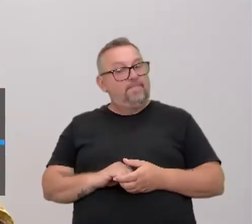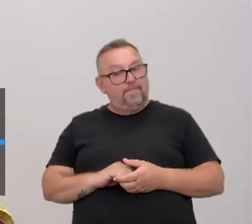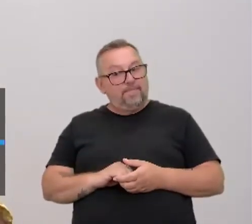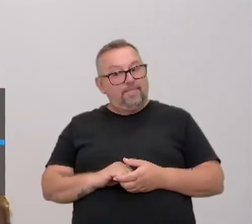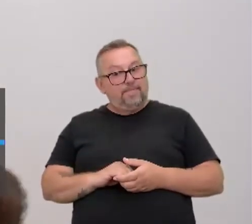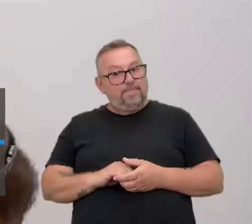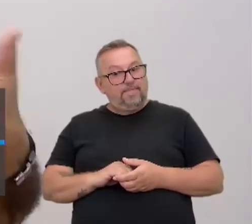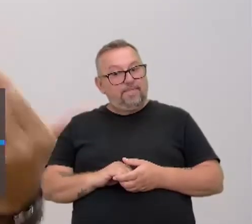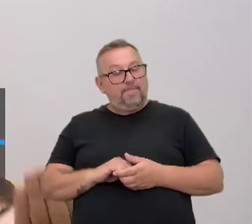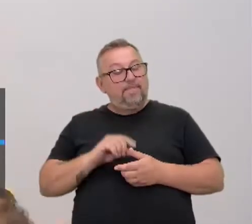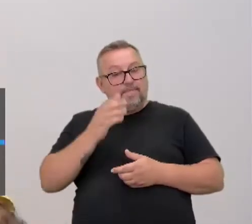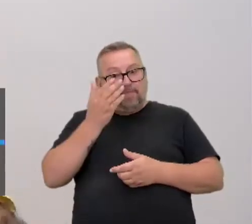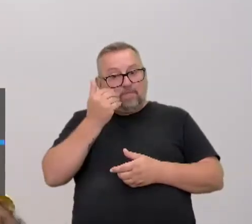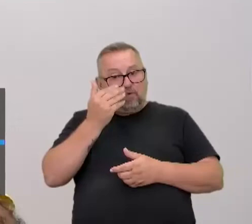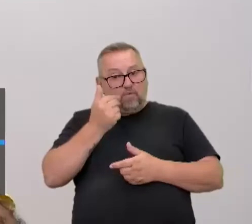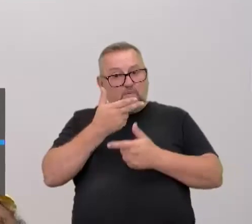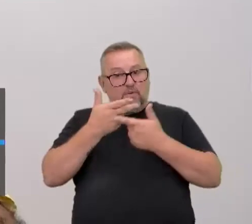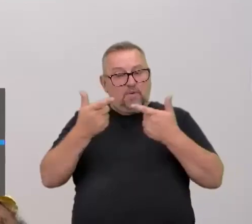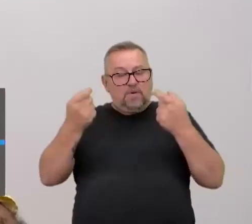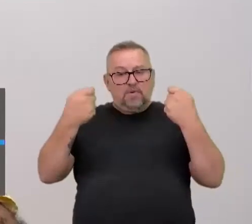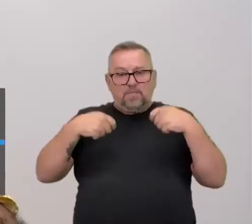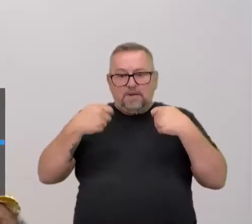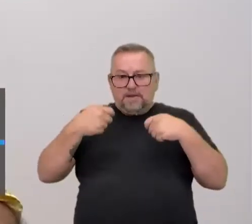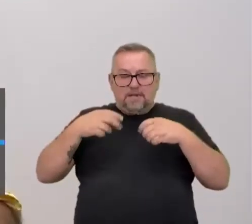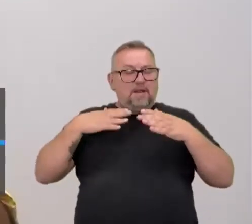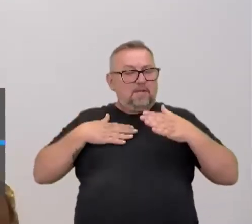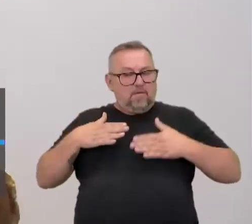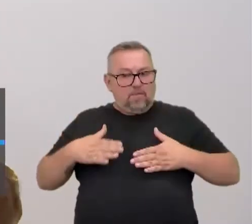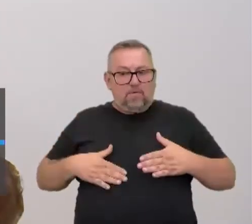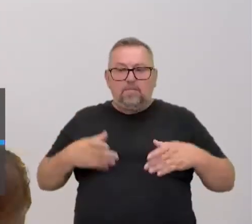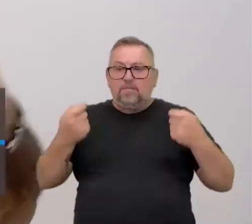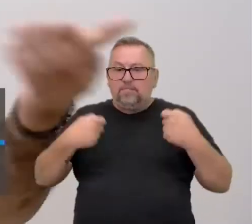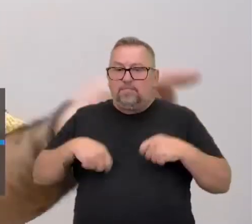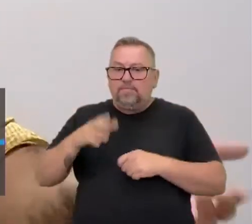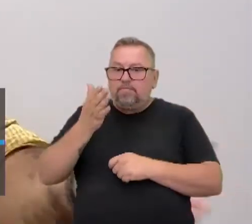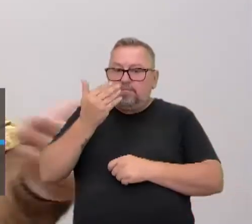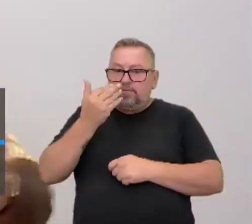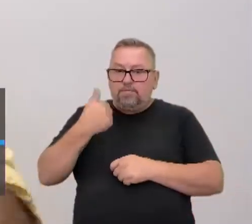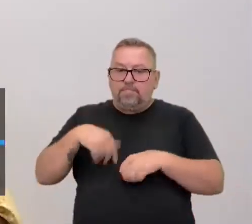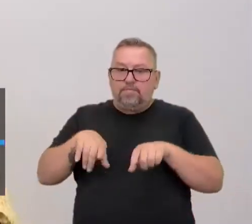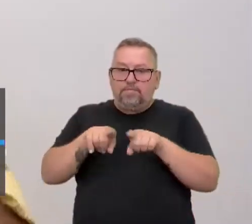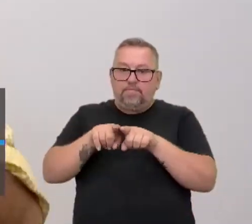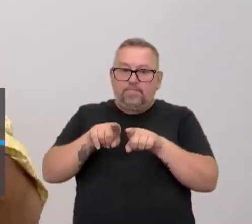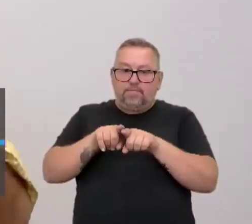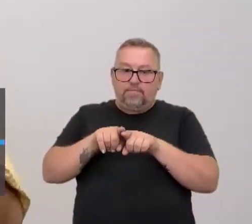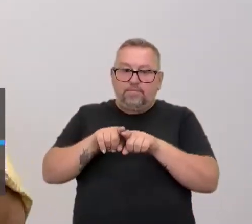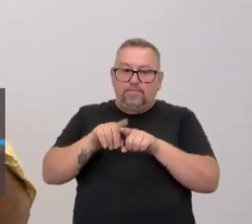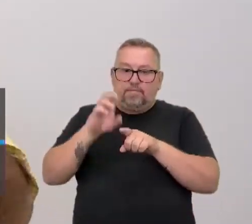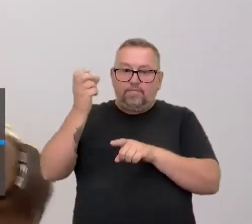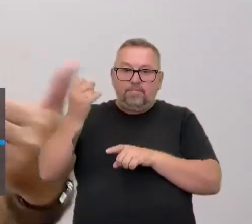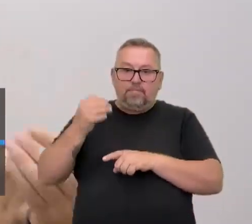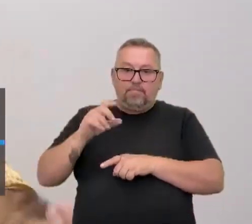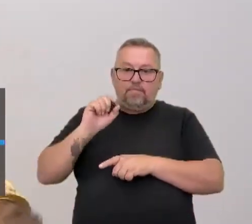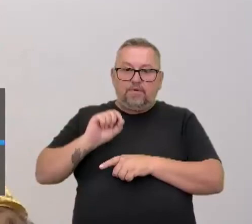Comer não é só uma necessidade fisiológica, é uma questão também, como você já falou,